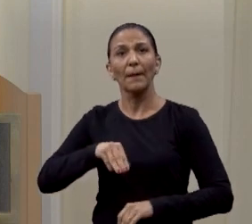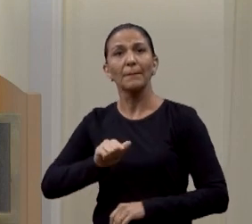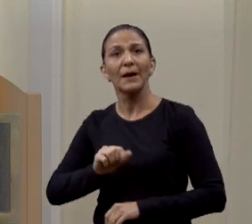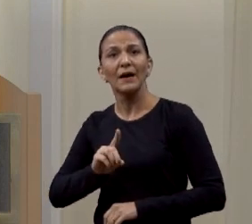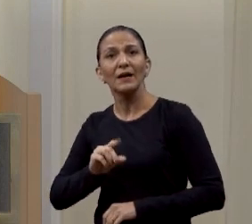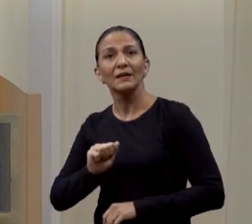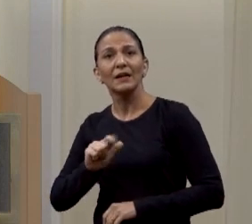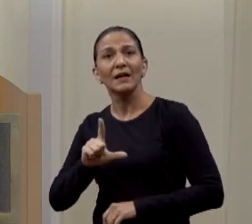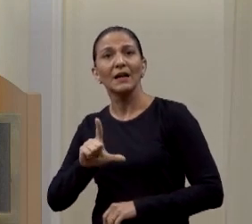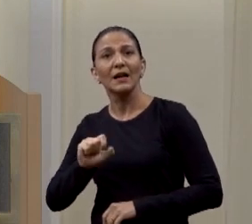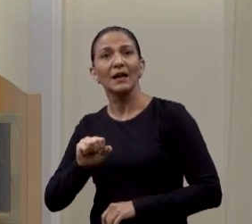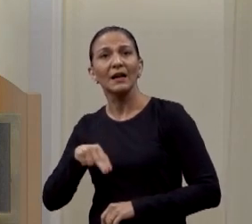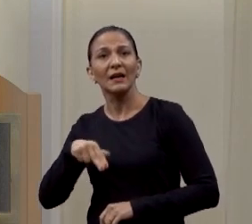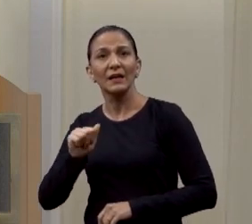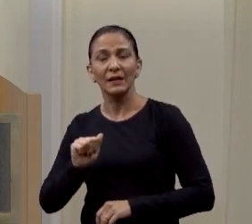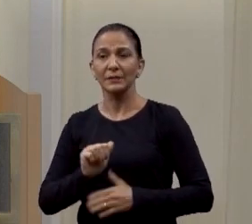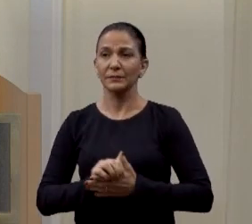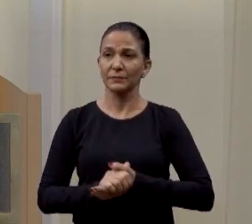Madalena.